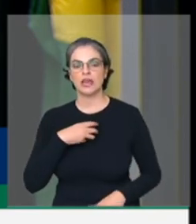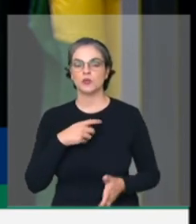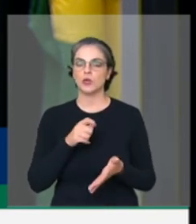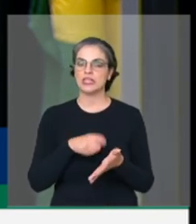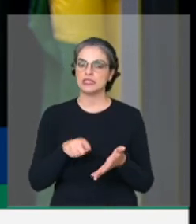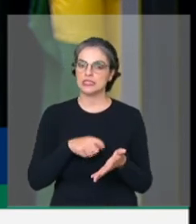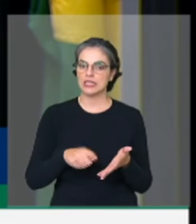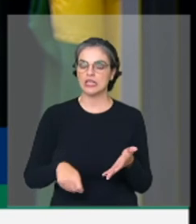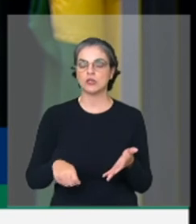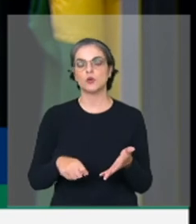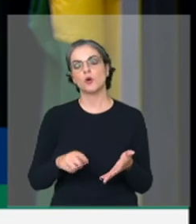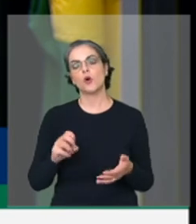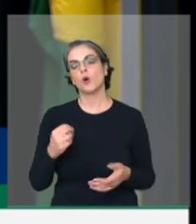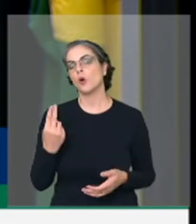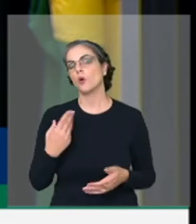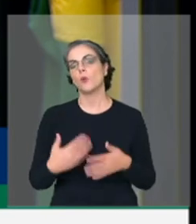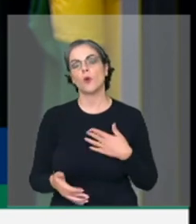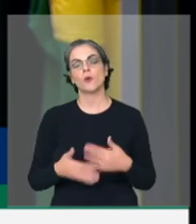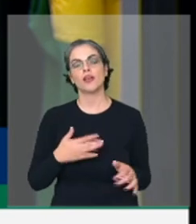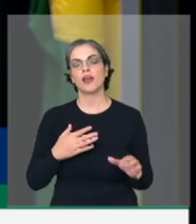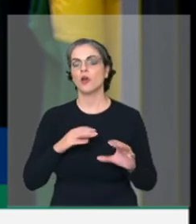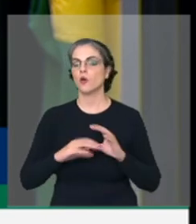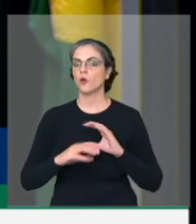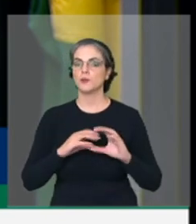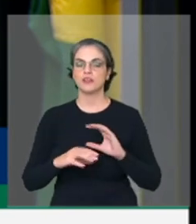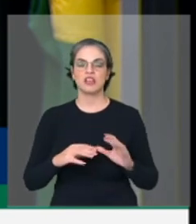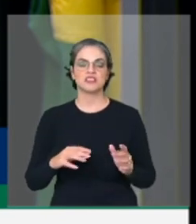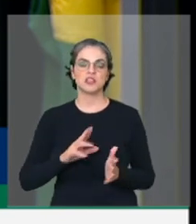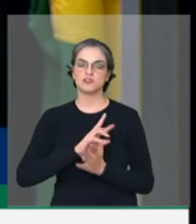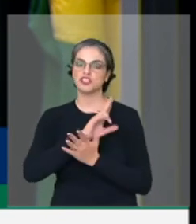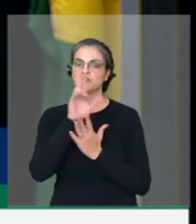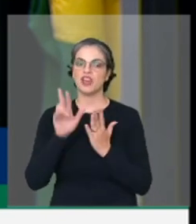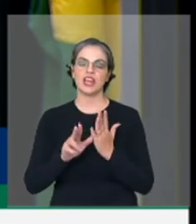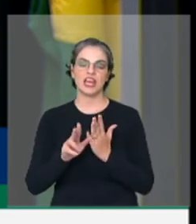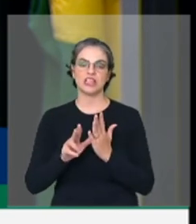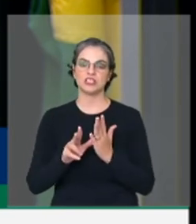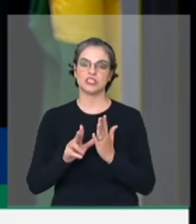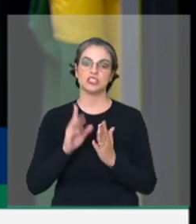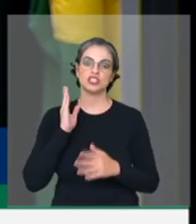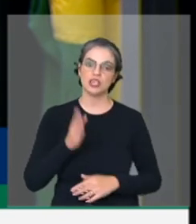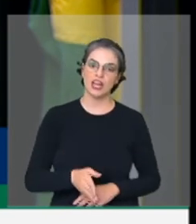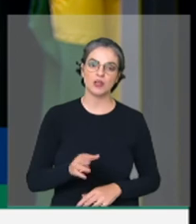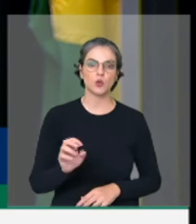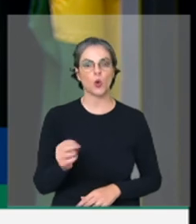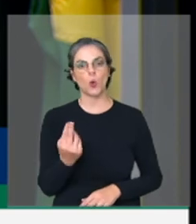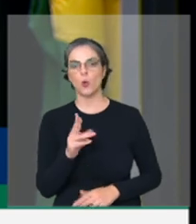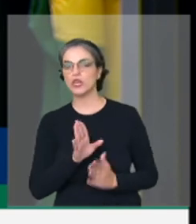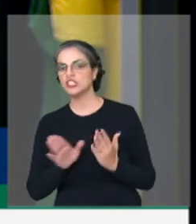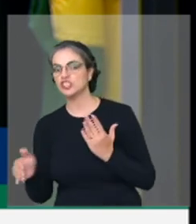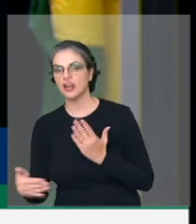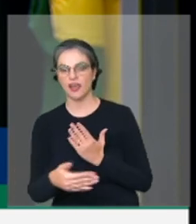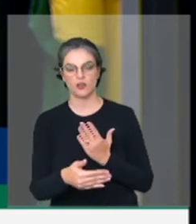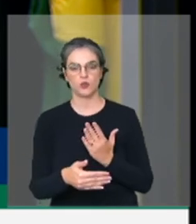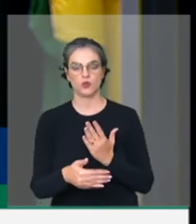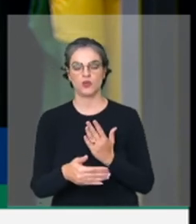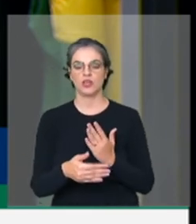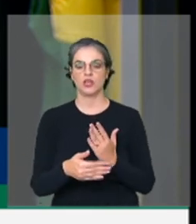escritos ou qualquer outro meio simbólico, de forma direta ou indireta, explícita